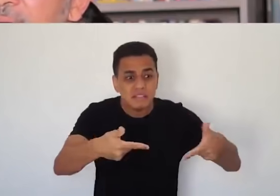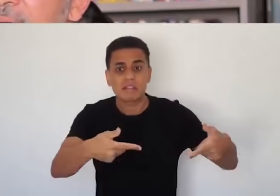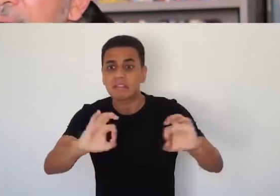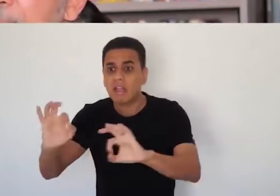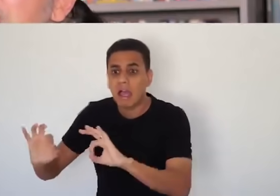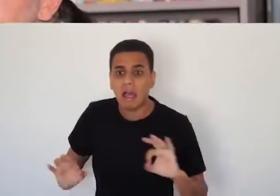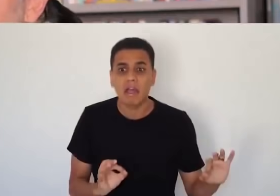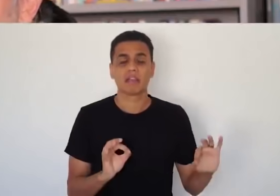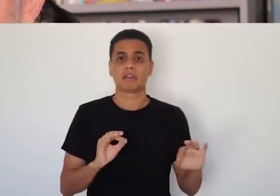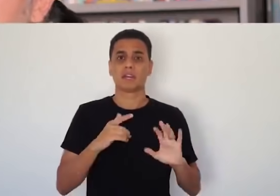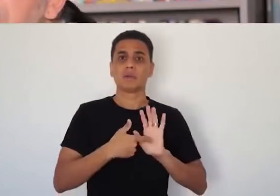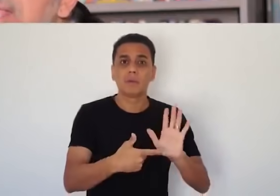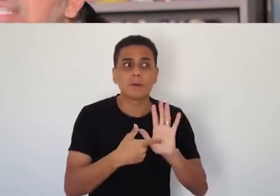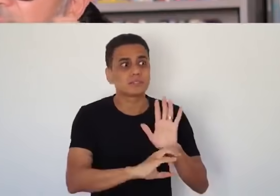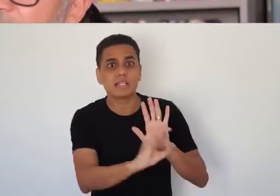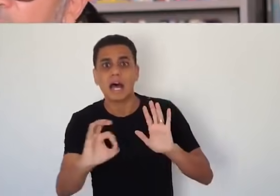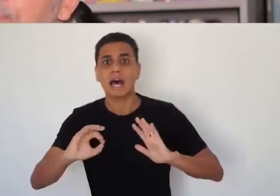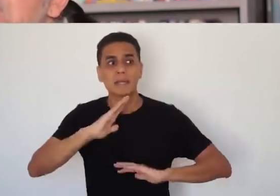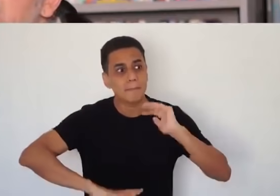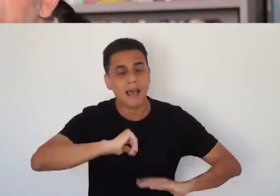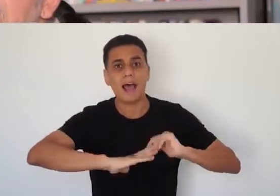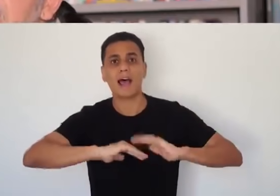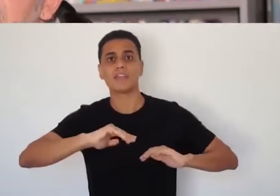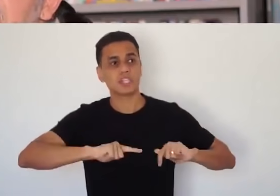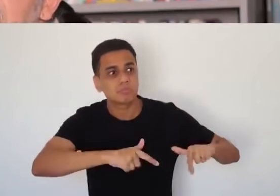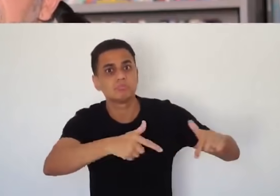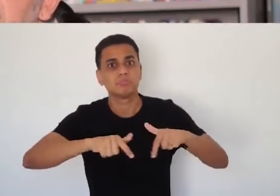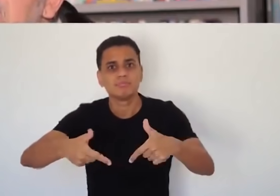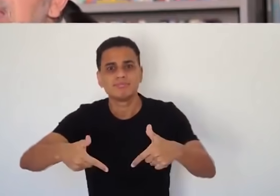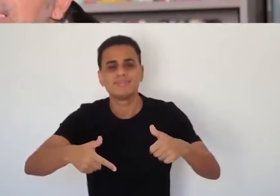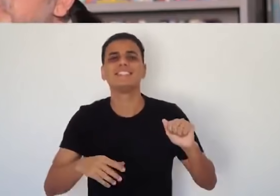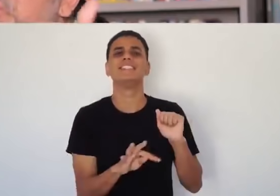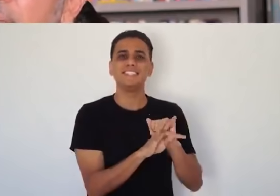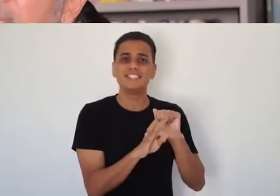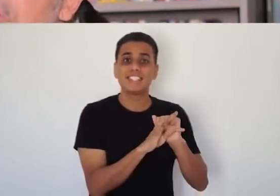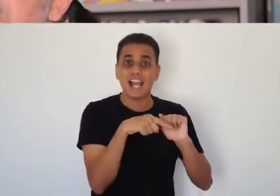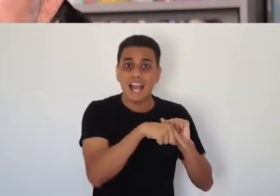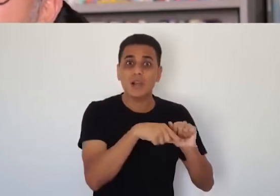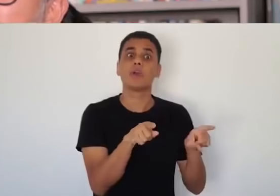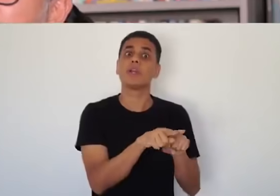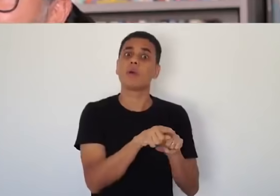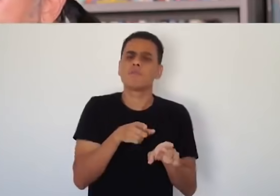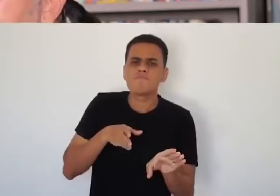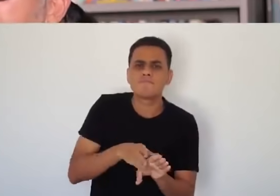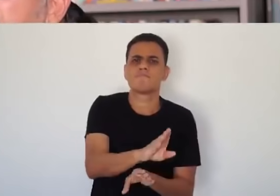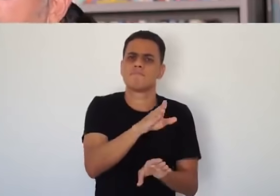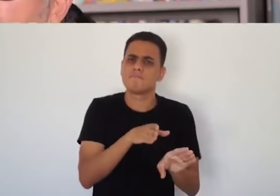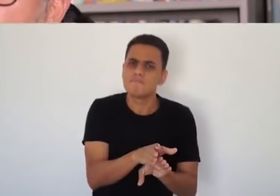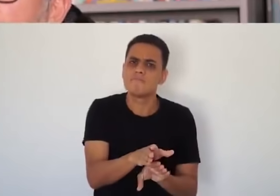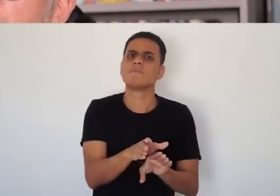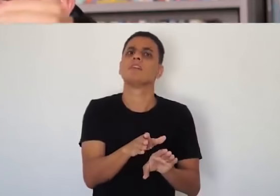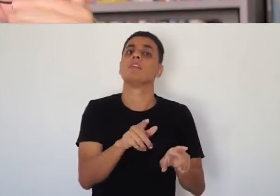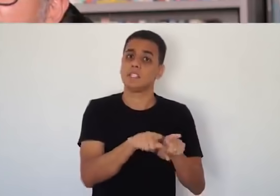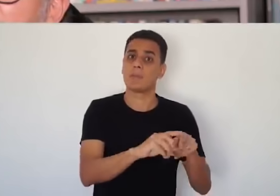precisam manifestar esse credo, manifestar essa fé que nós dizemos crer, que